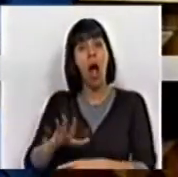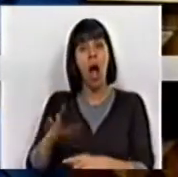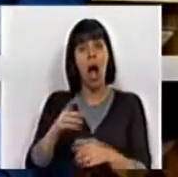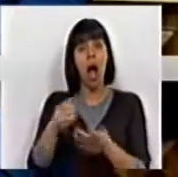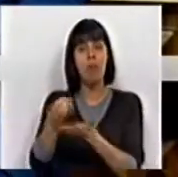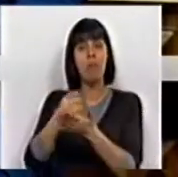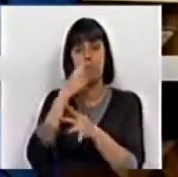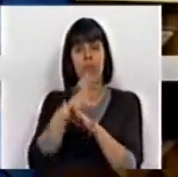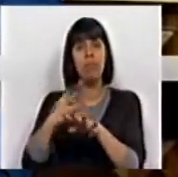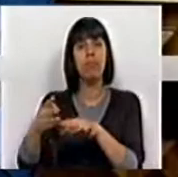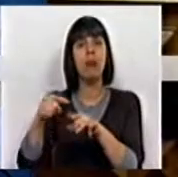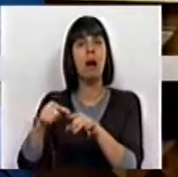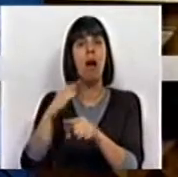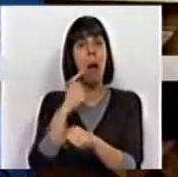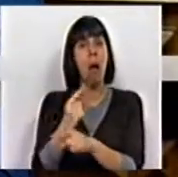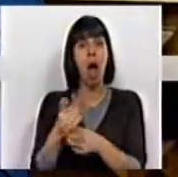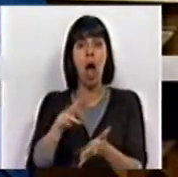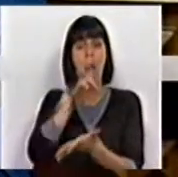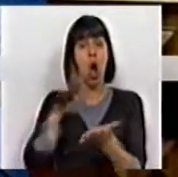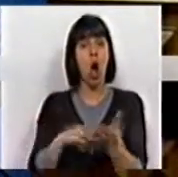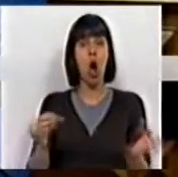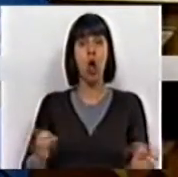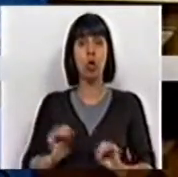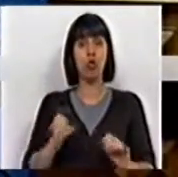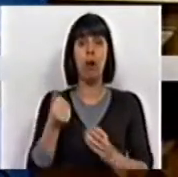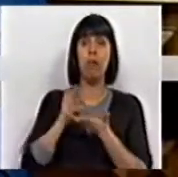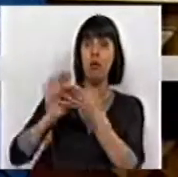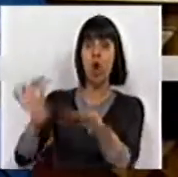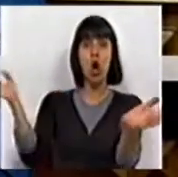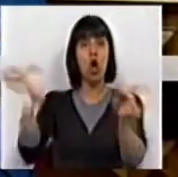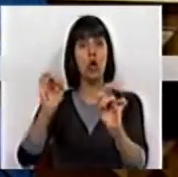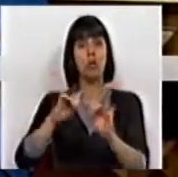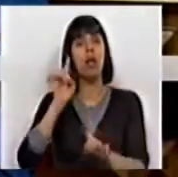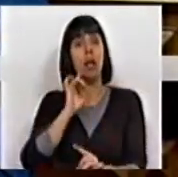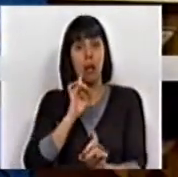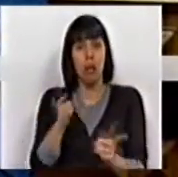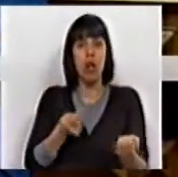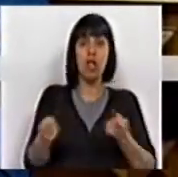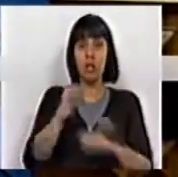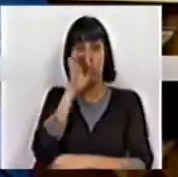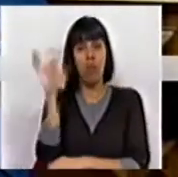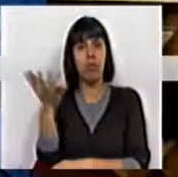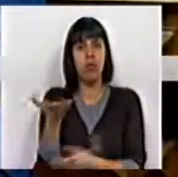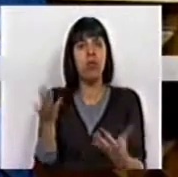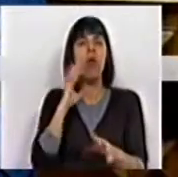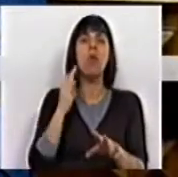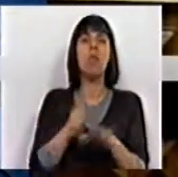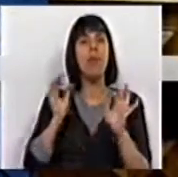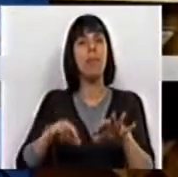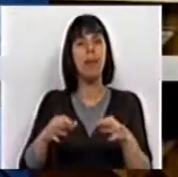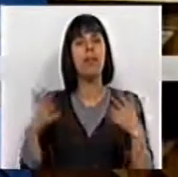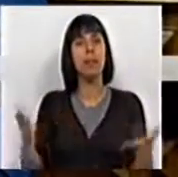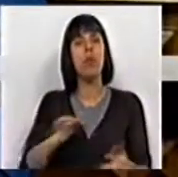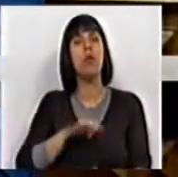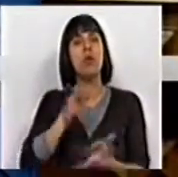área dos baldios, os planos de utilização continuam sem ser aprovados e sem receber o financiamento e são importantes em termos de gestão florestal. E por último, e para